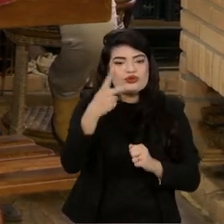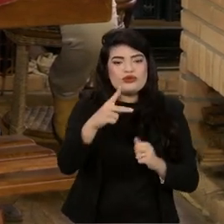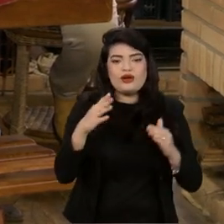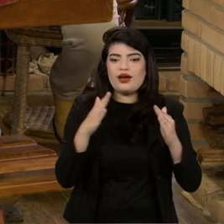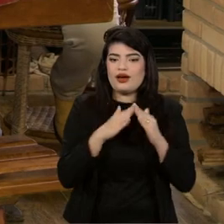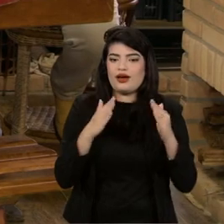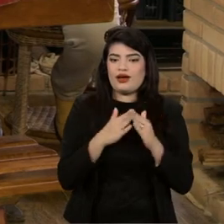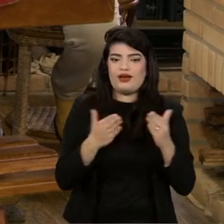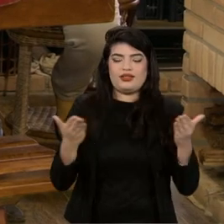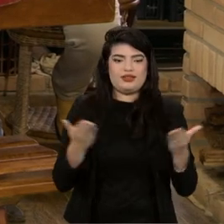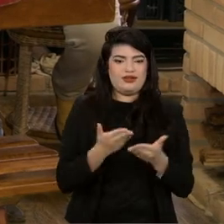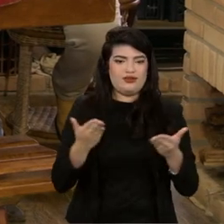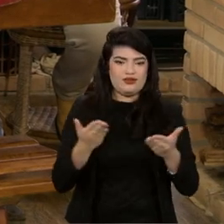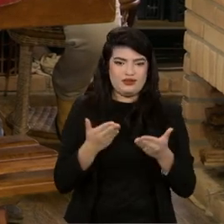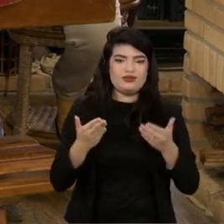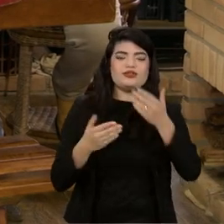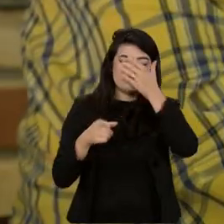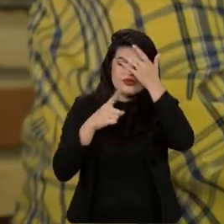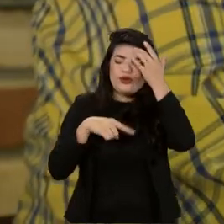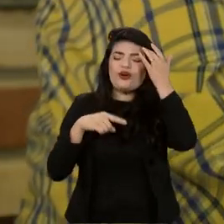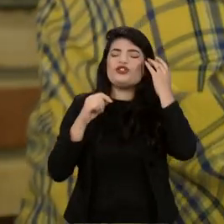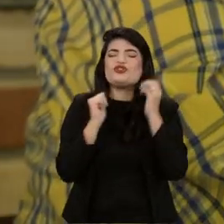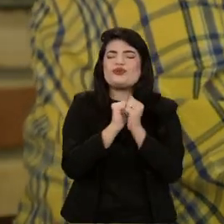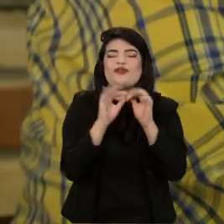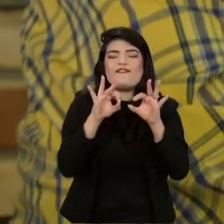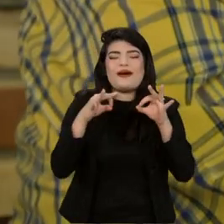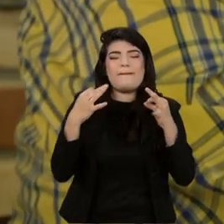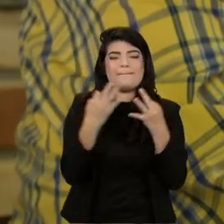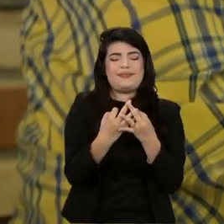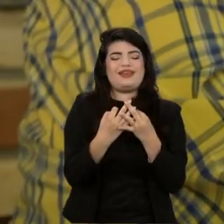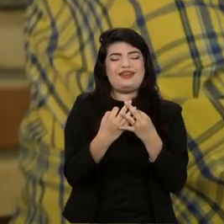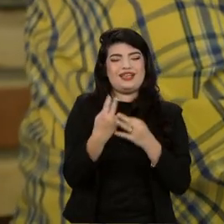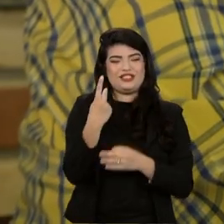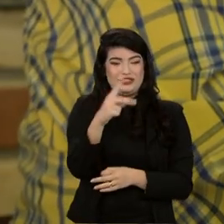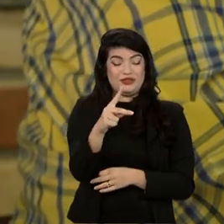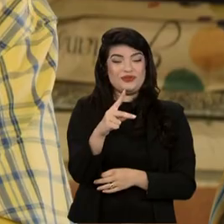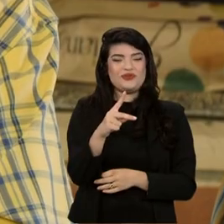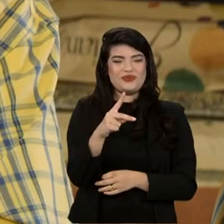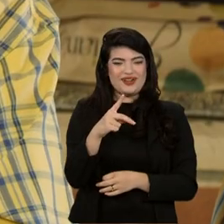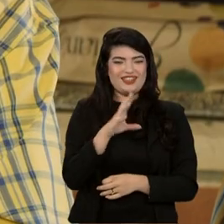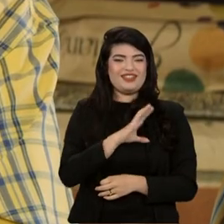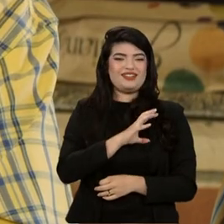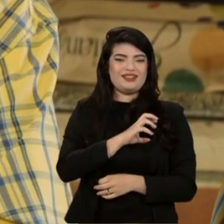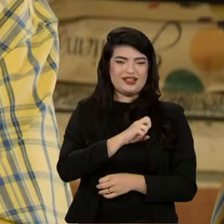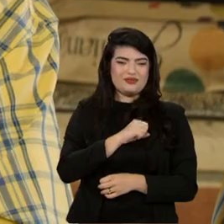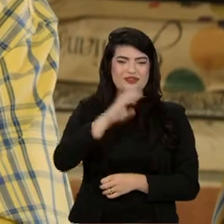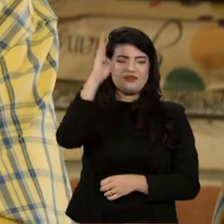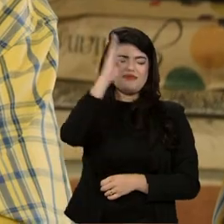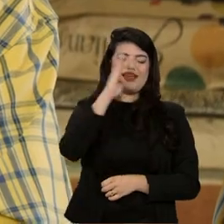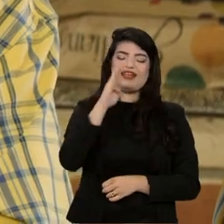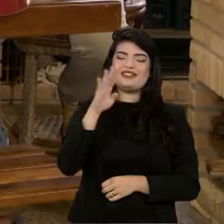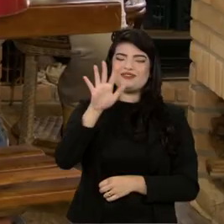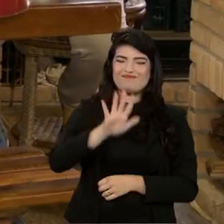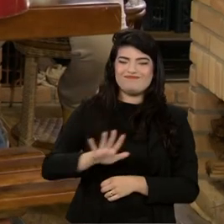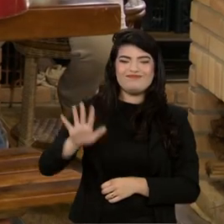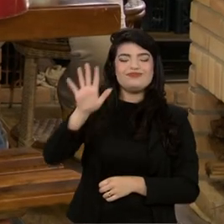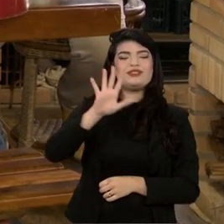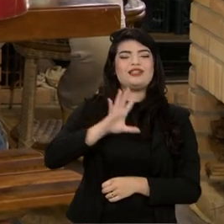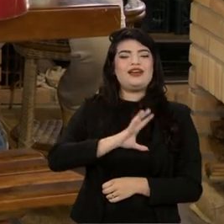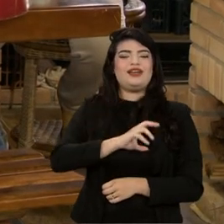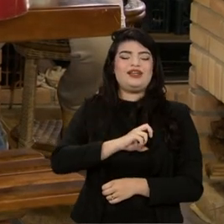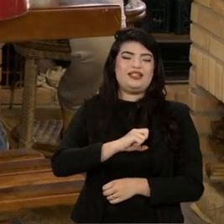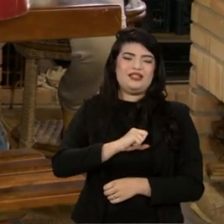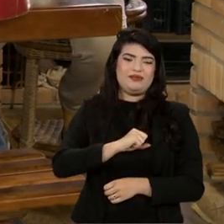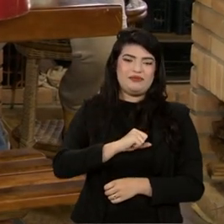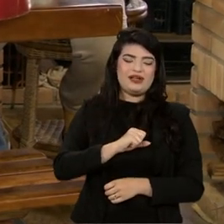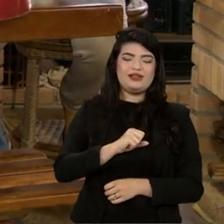casa hoje. A gente tá nessa família, feliz. Na família Bavim, que é tão querida aí desse Brasilzão afora. Obrigada, aí. Obrigada, né?